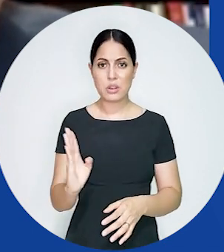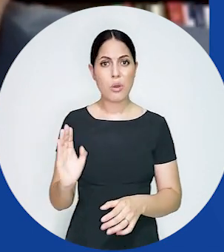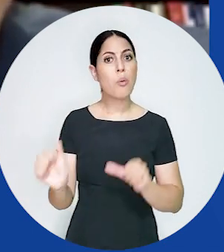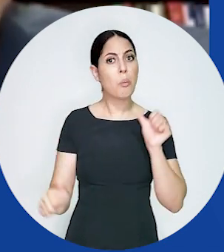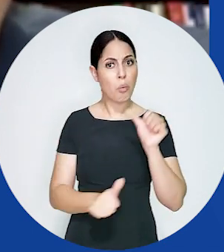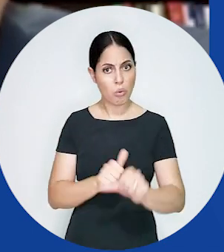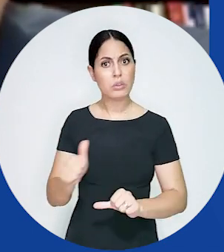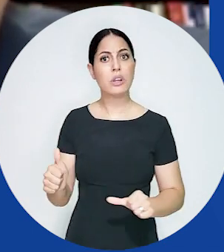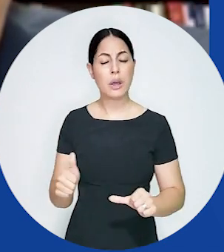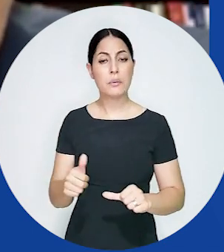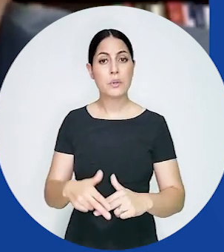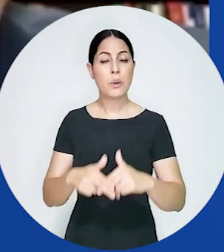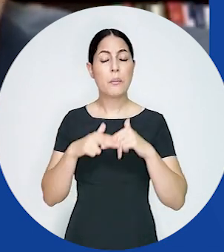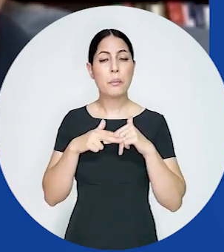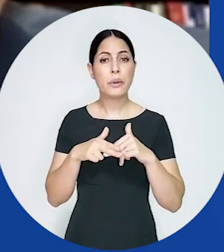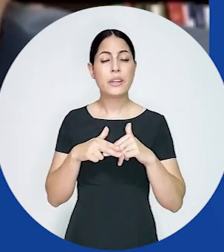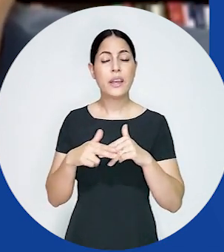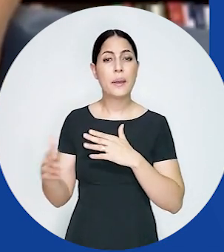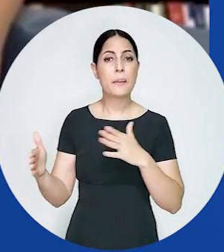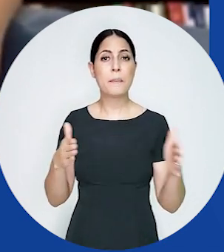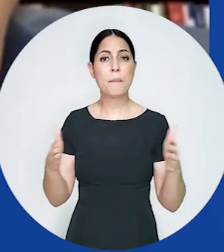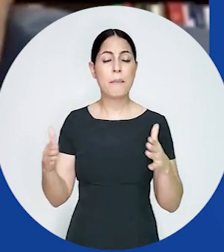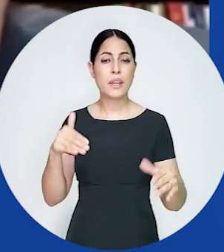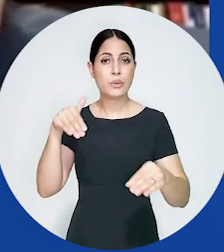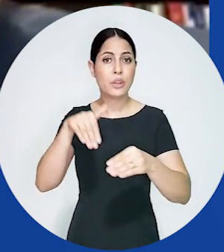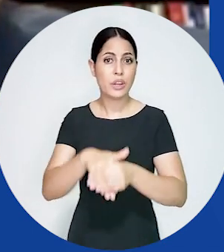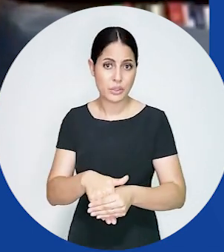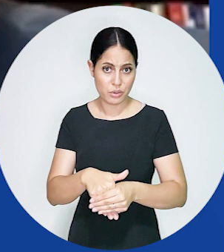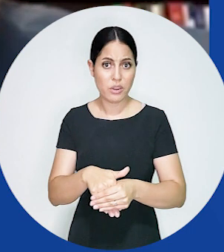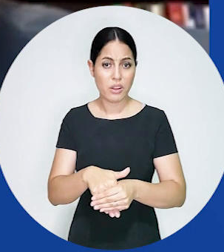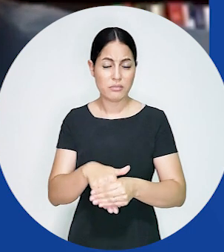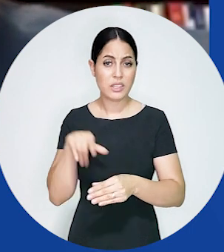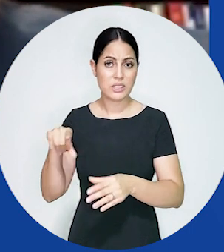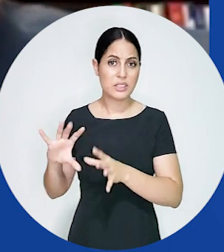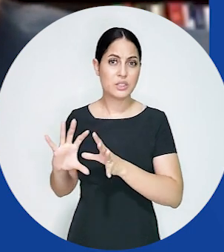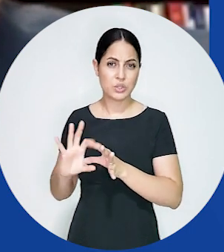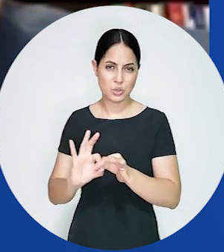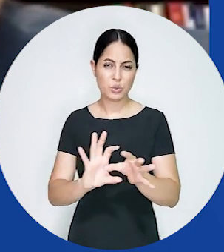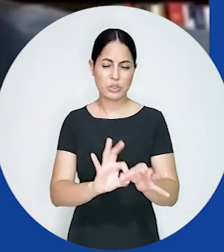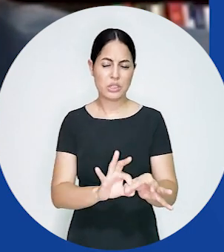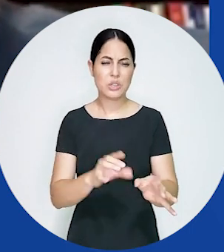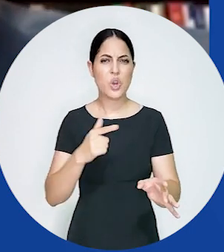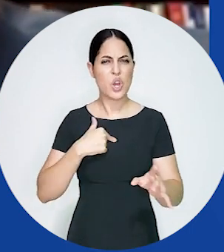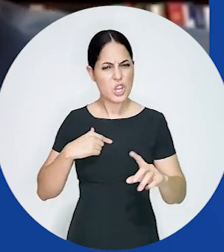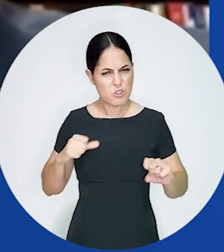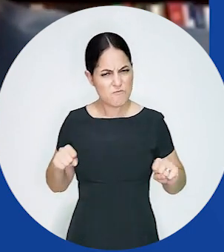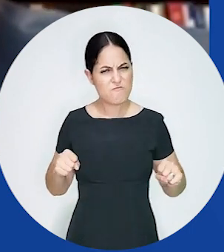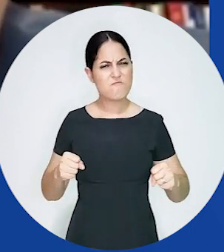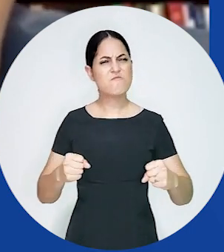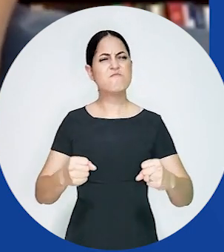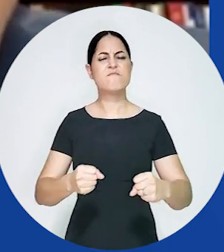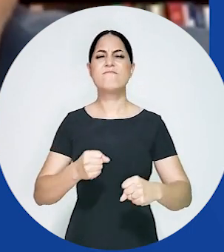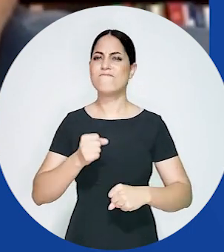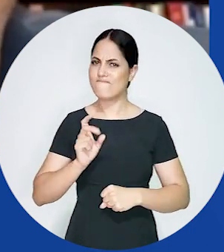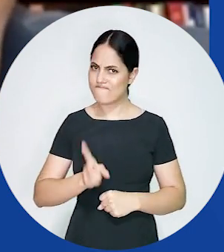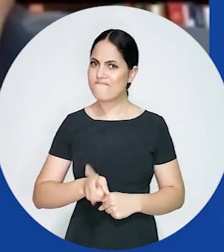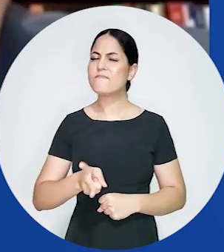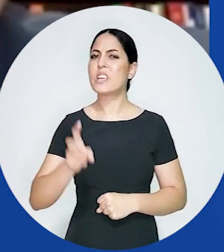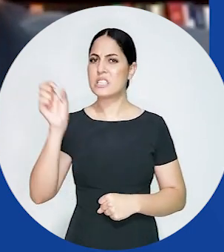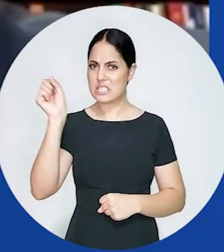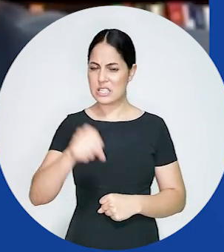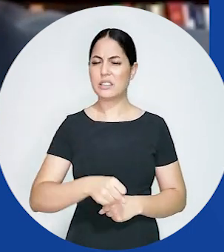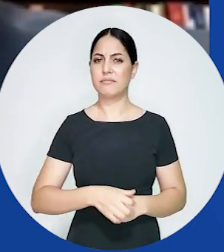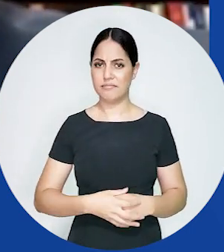mudamos a história do Brasil em termos de lisura do processo eleitoral, de modo que eu tenho, sim,